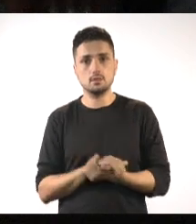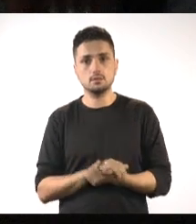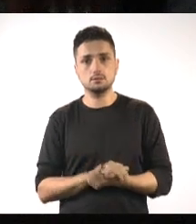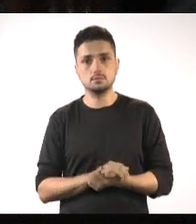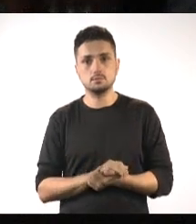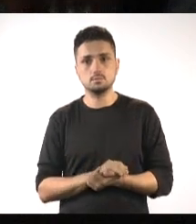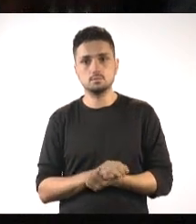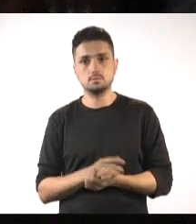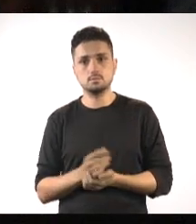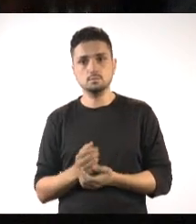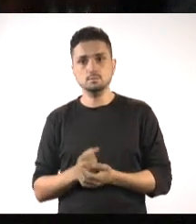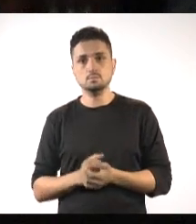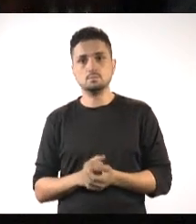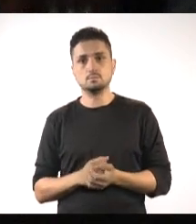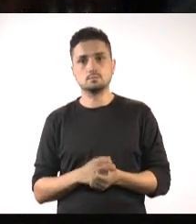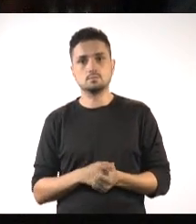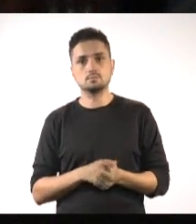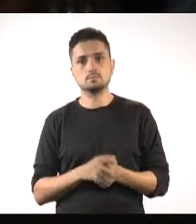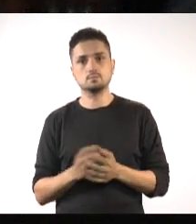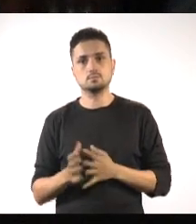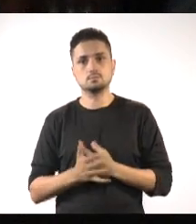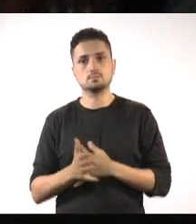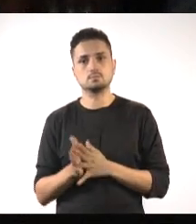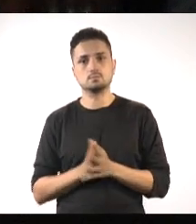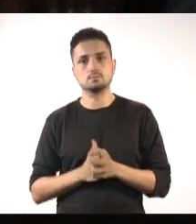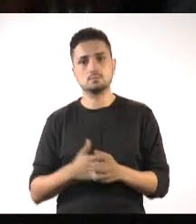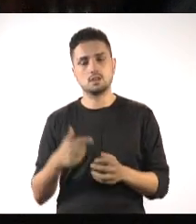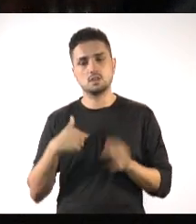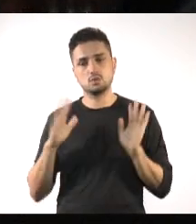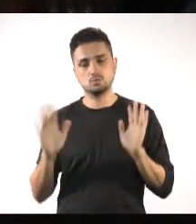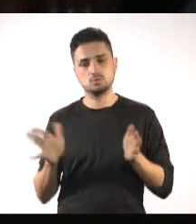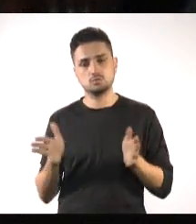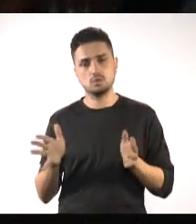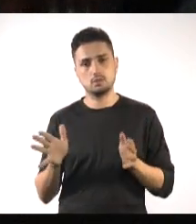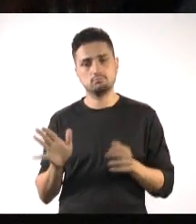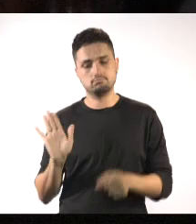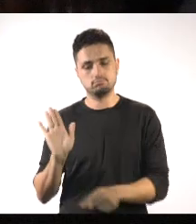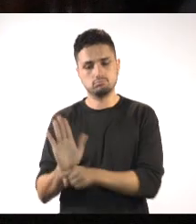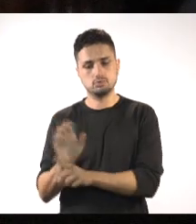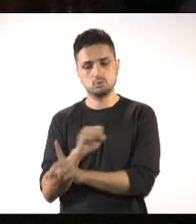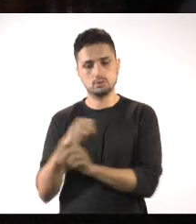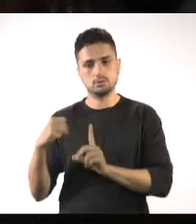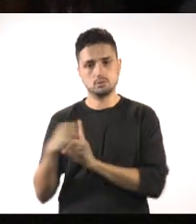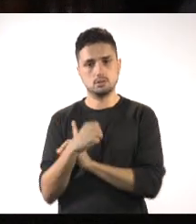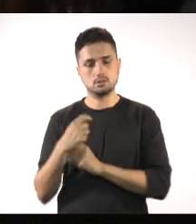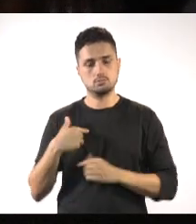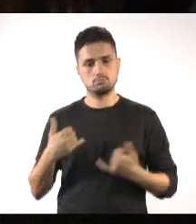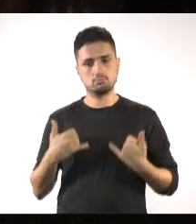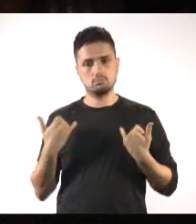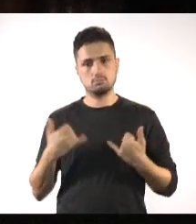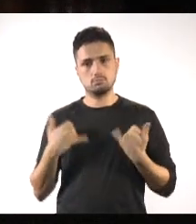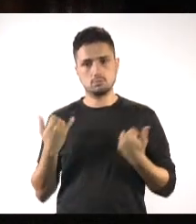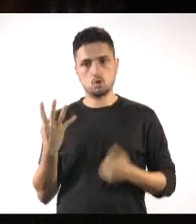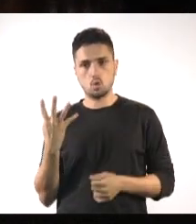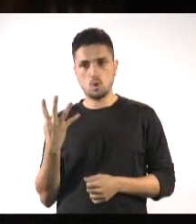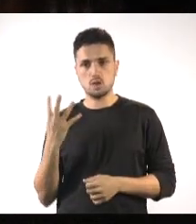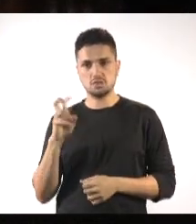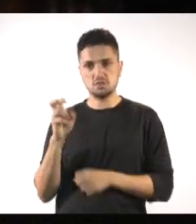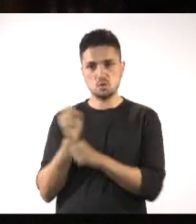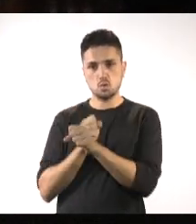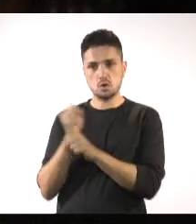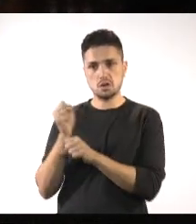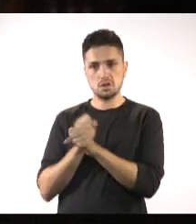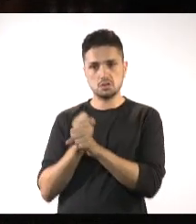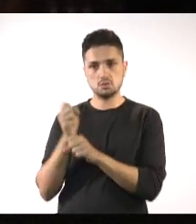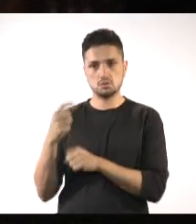transito nessa área da caridade social desde os meus 4, 5 anos de padre, de uma forma mais